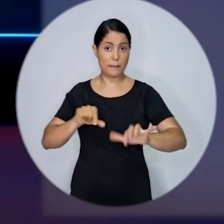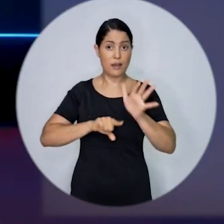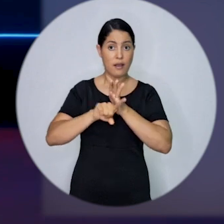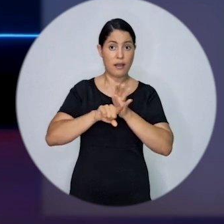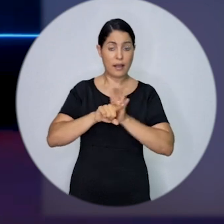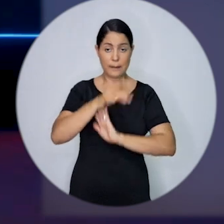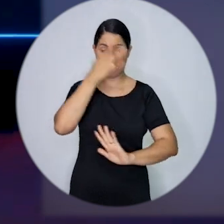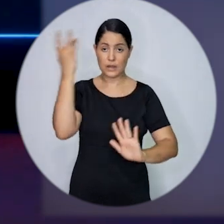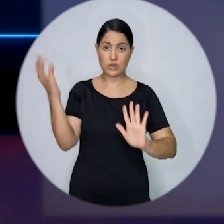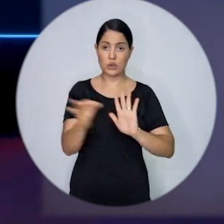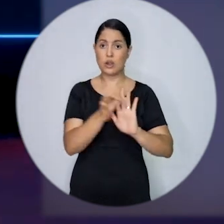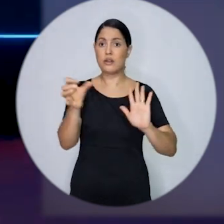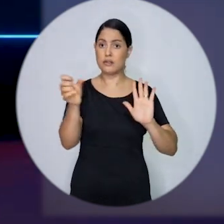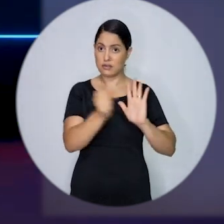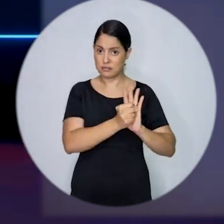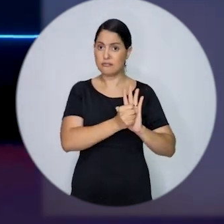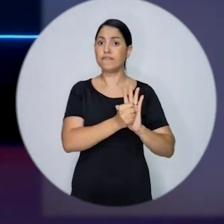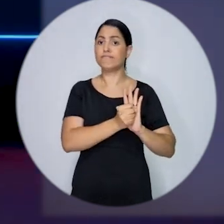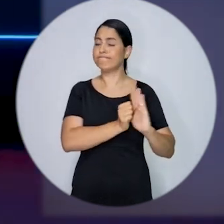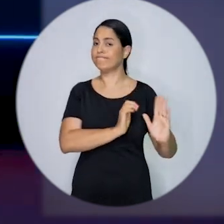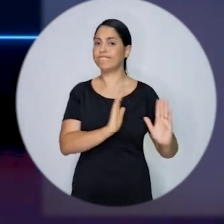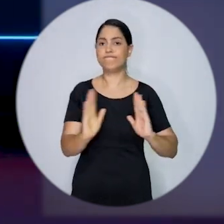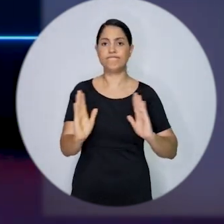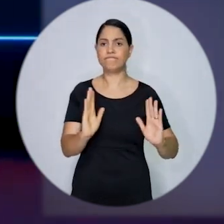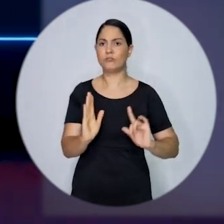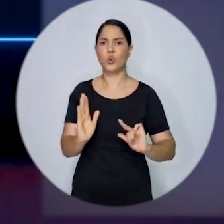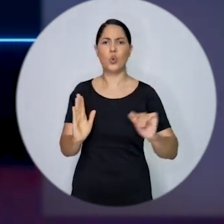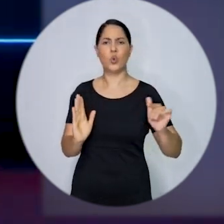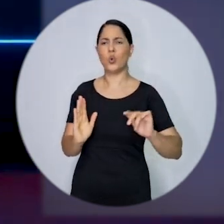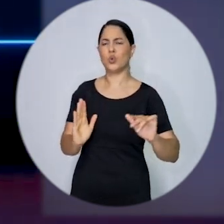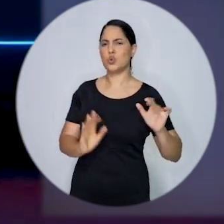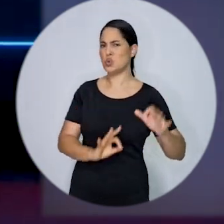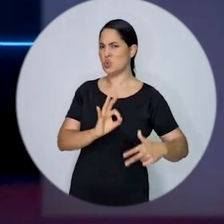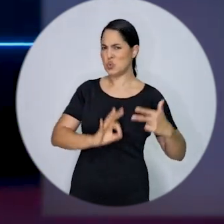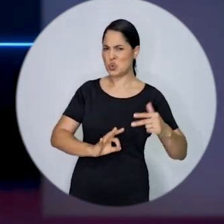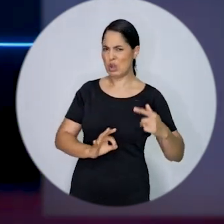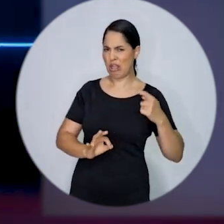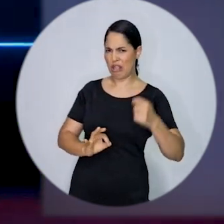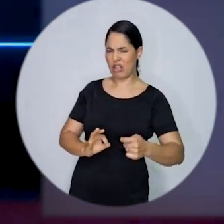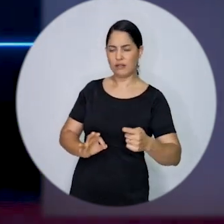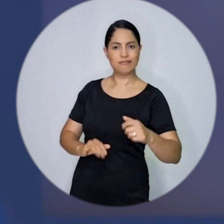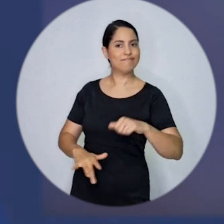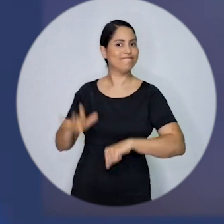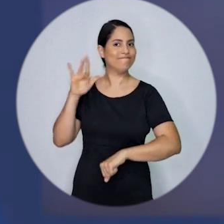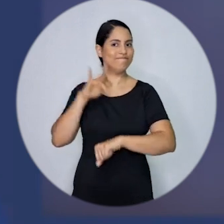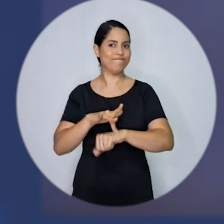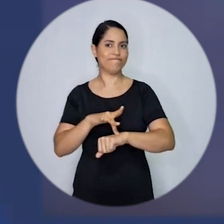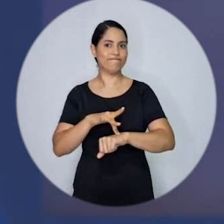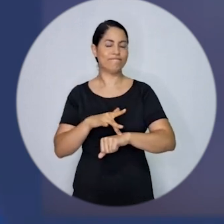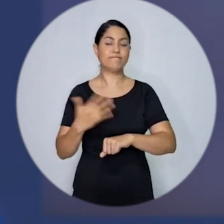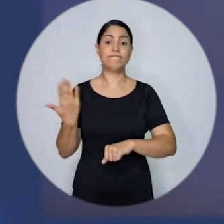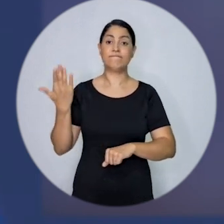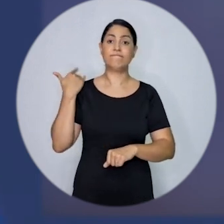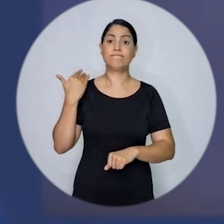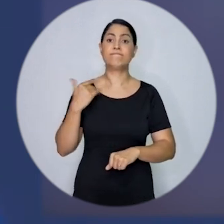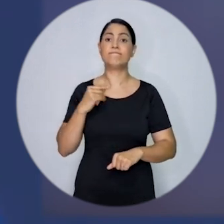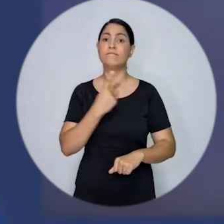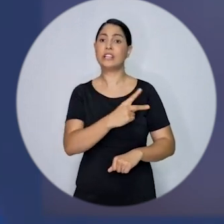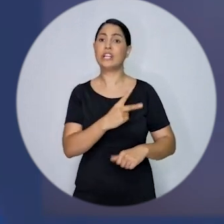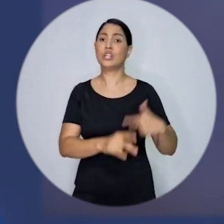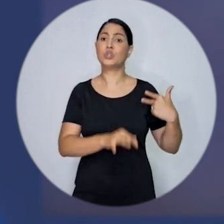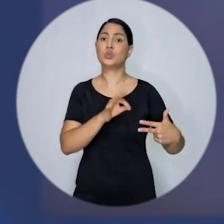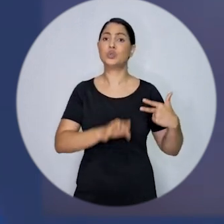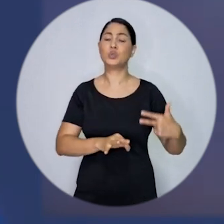OAB avaliar a conduta de seus inscritos e não mais, em nenhuma hipótese, aos juízes. Era absurda a hipótese